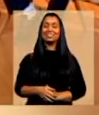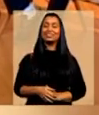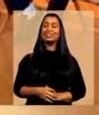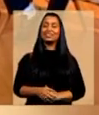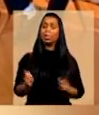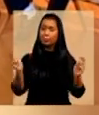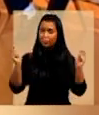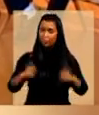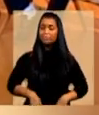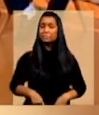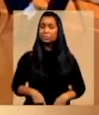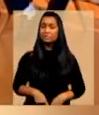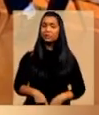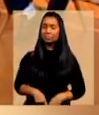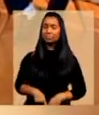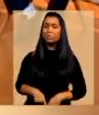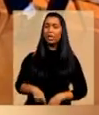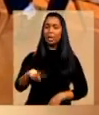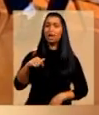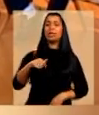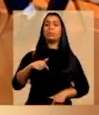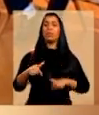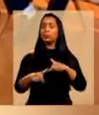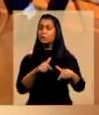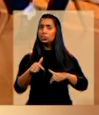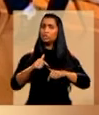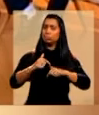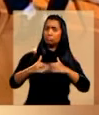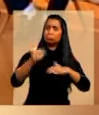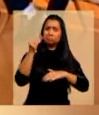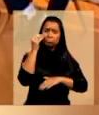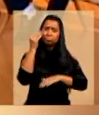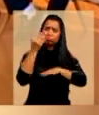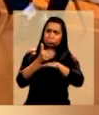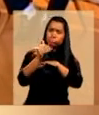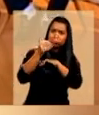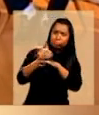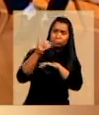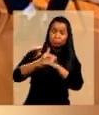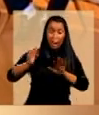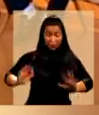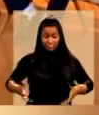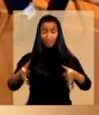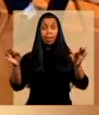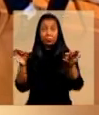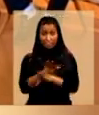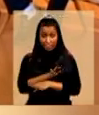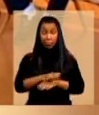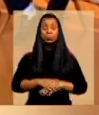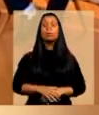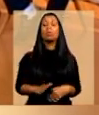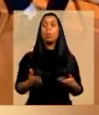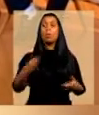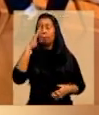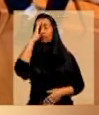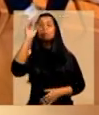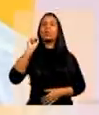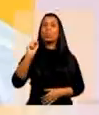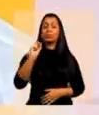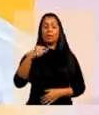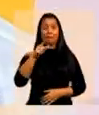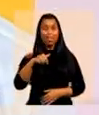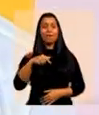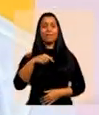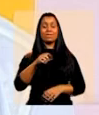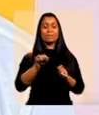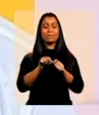nossa orelha, Diego. É possível, mas assim, é uma questão de exercício, é preciso se empenhar para dar certo? O principal, eu